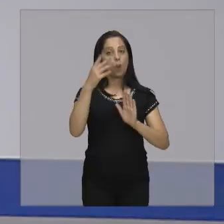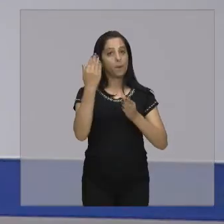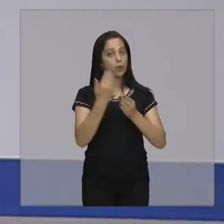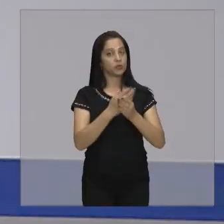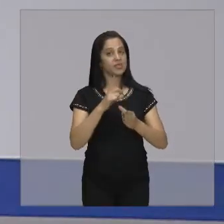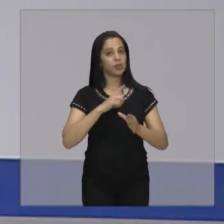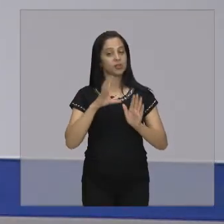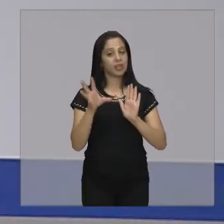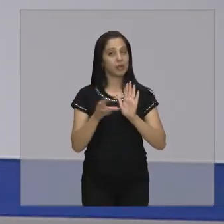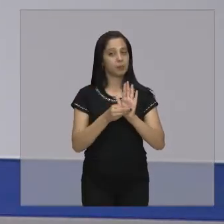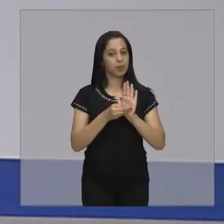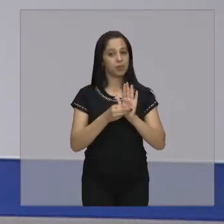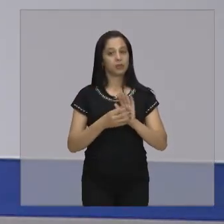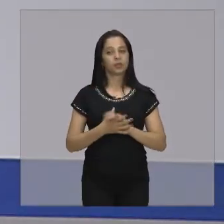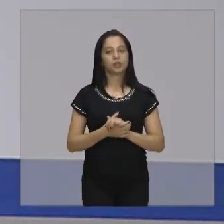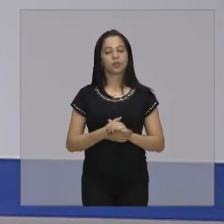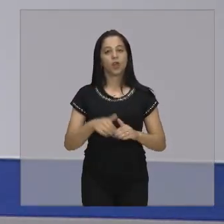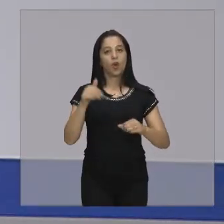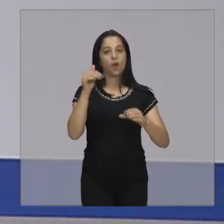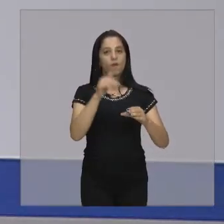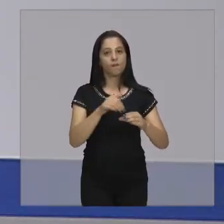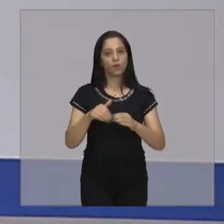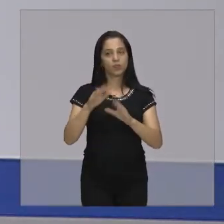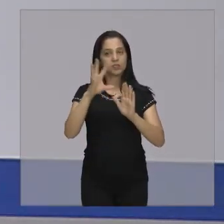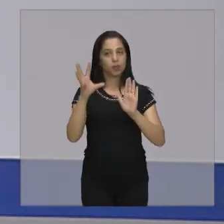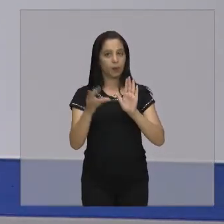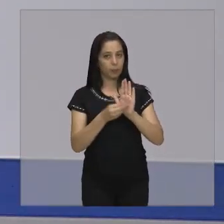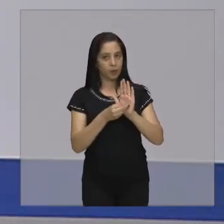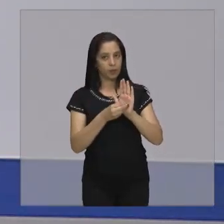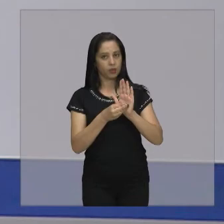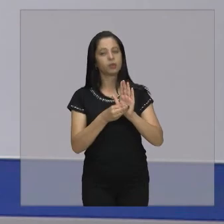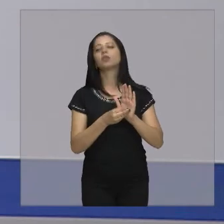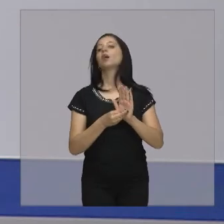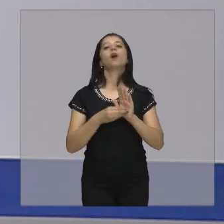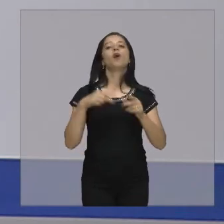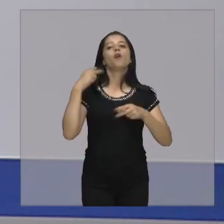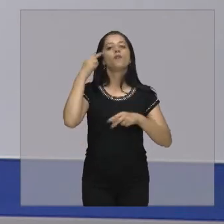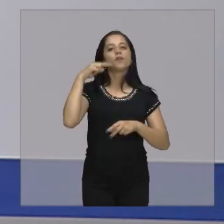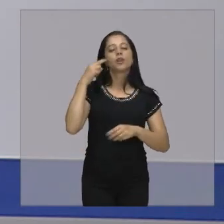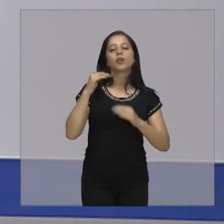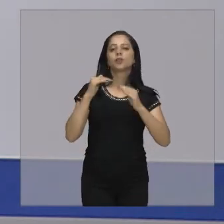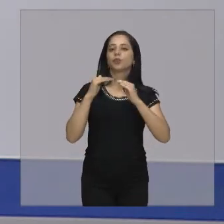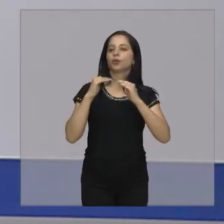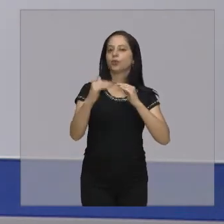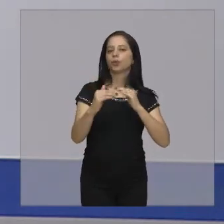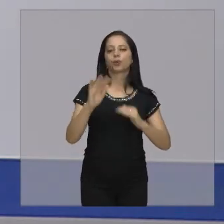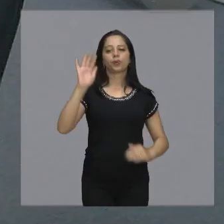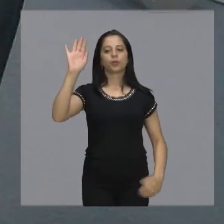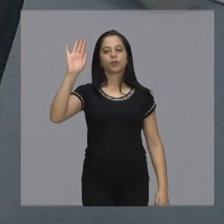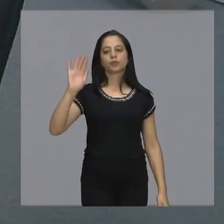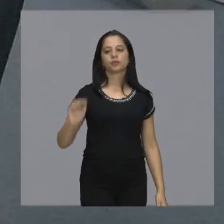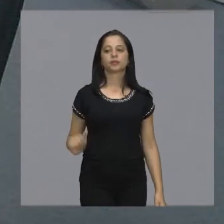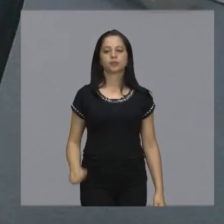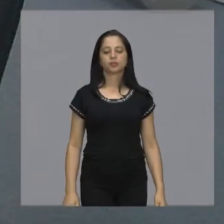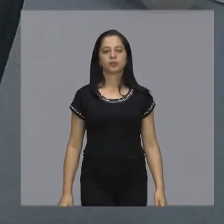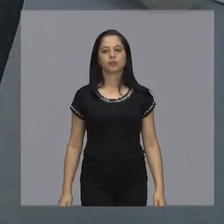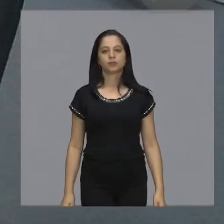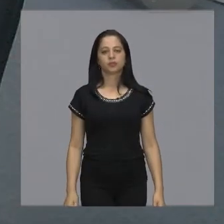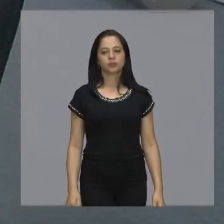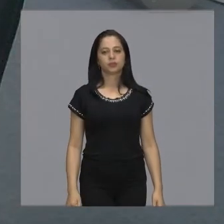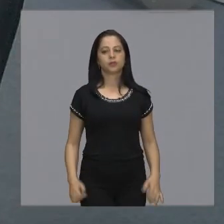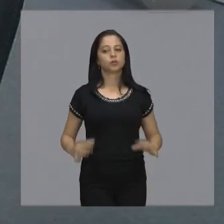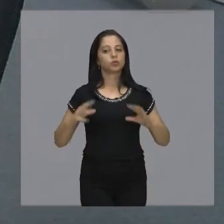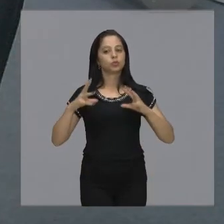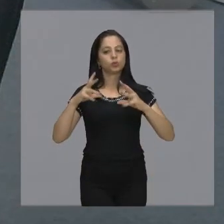uma emenda. Em votação a emenda, vereadores favoráveis permaneçam como estão, os contrários se manifestem.